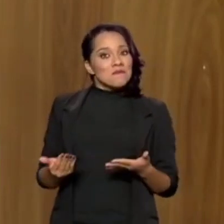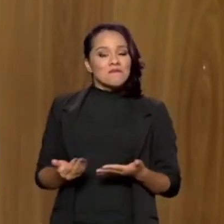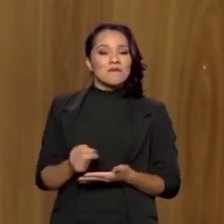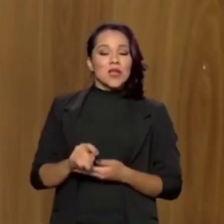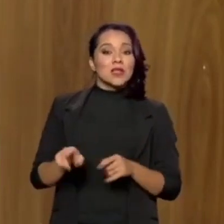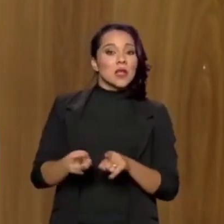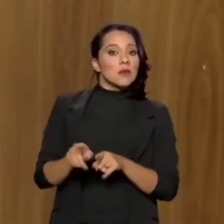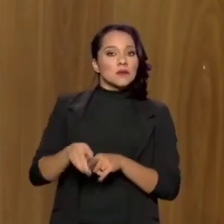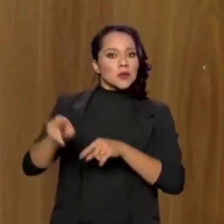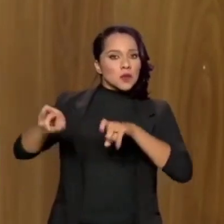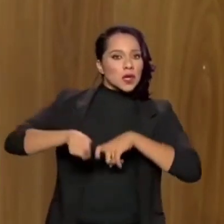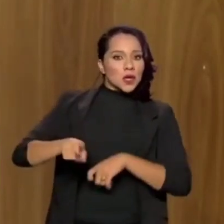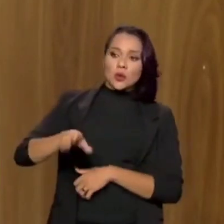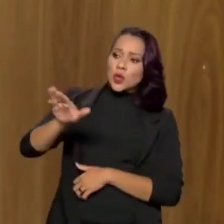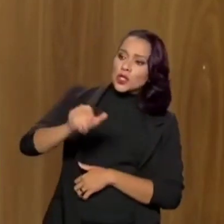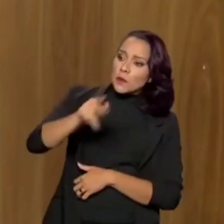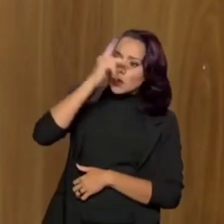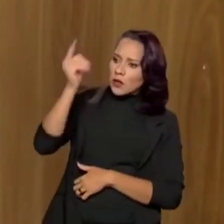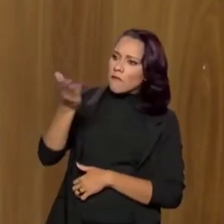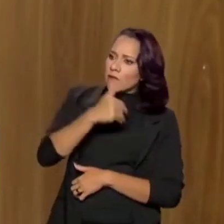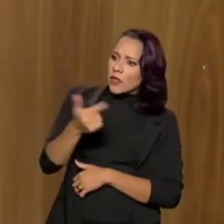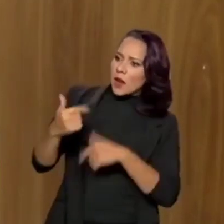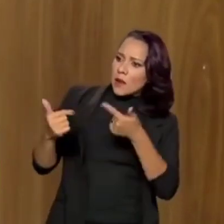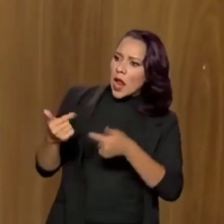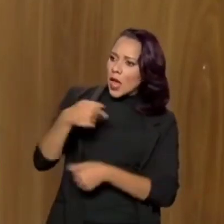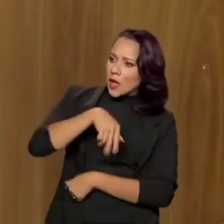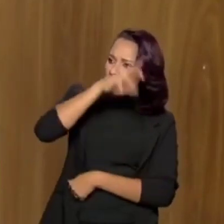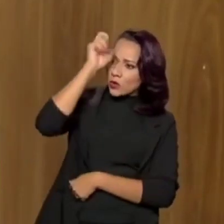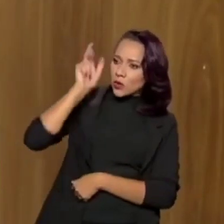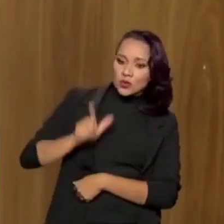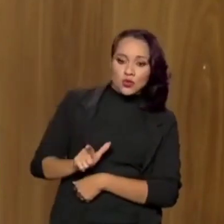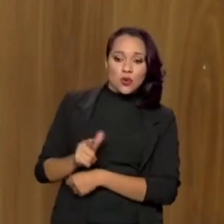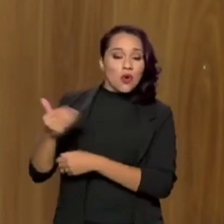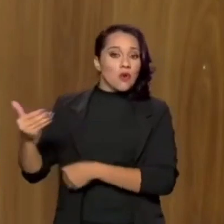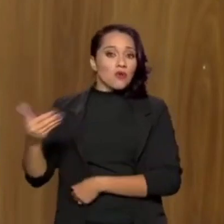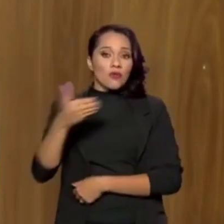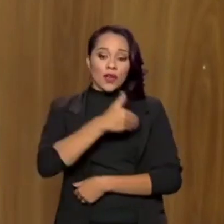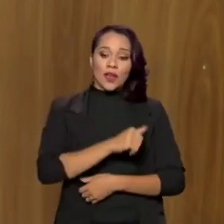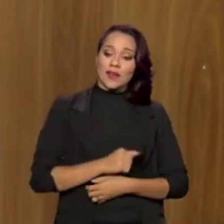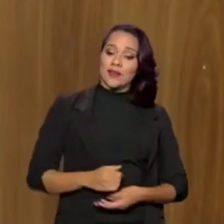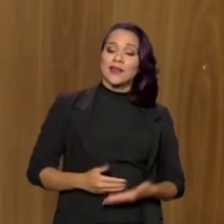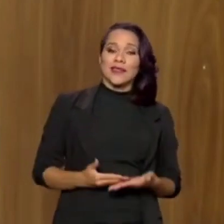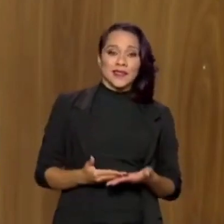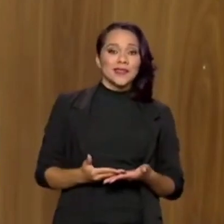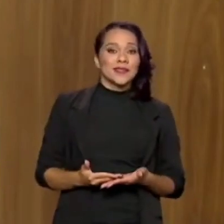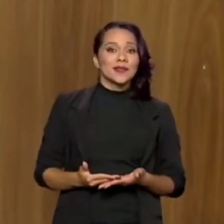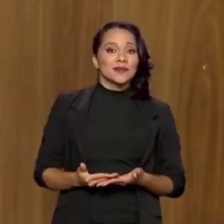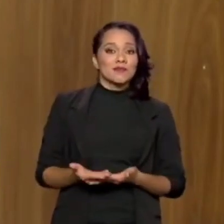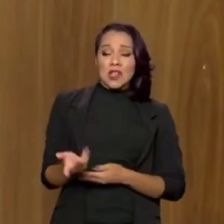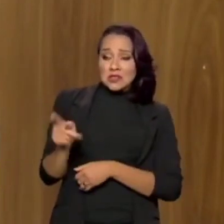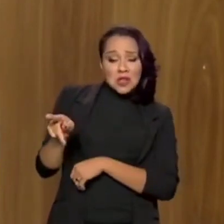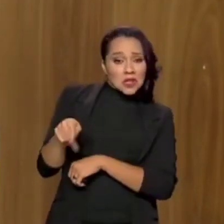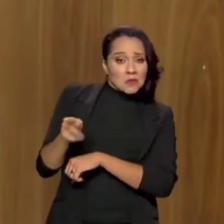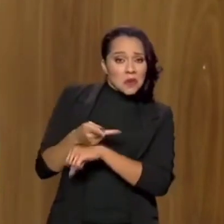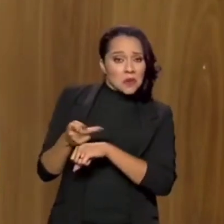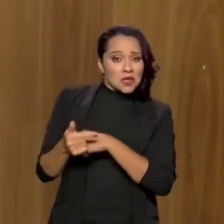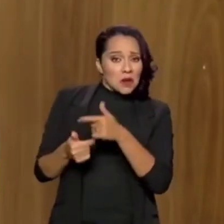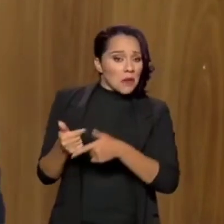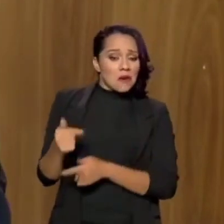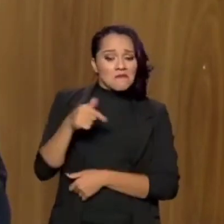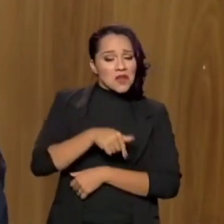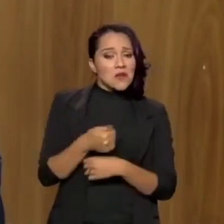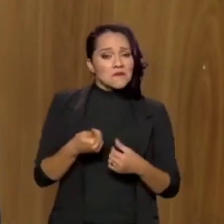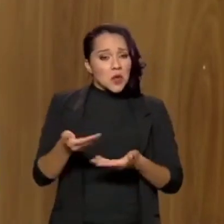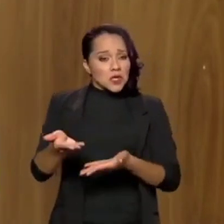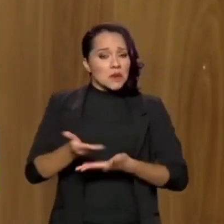Os próprios agricultores mandam aviões e enchem de venezuelanos procurando trabalho, e esses imigrantes descem então e